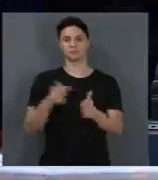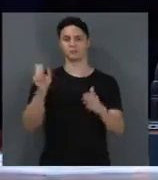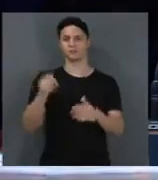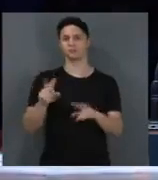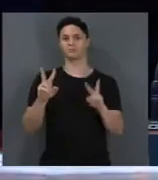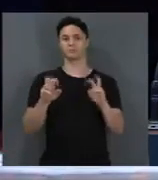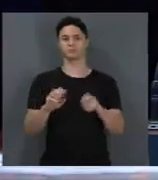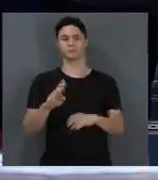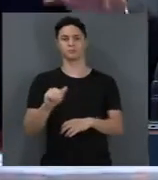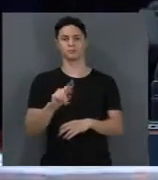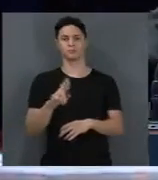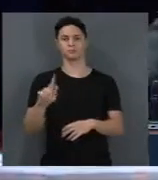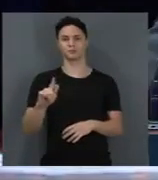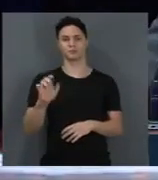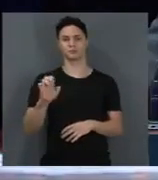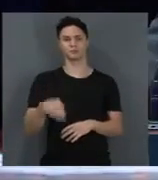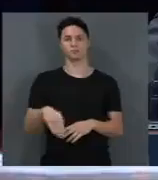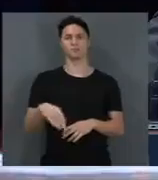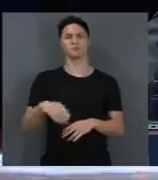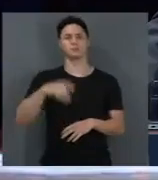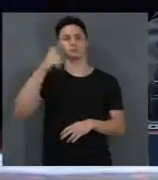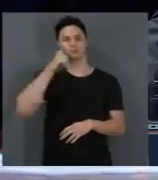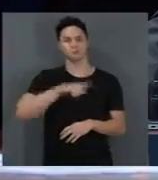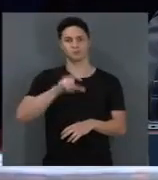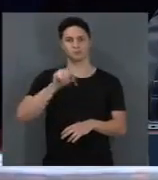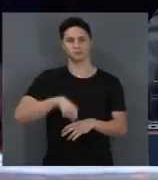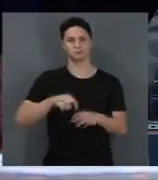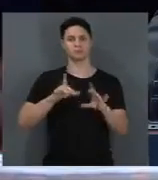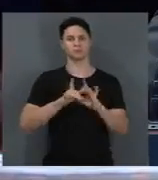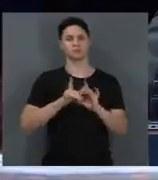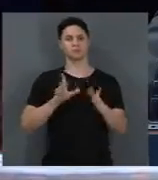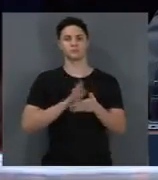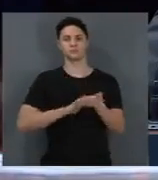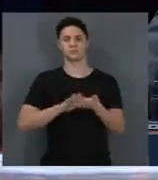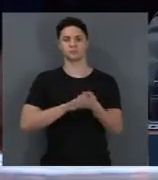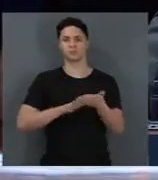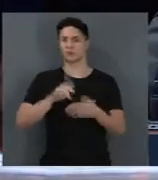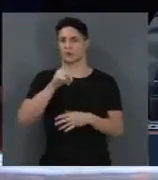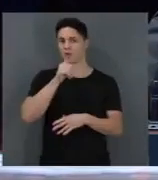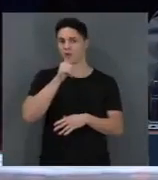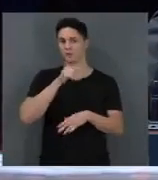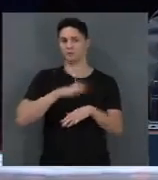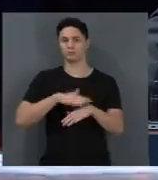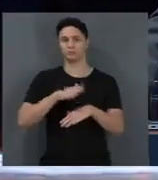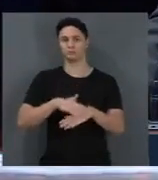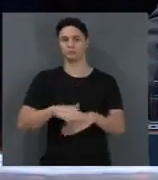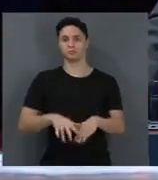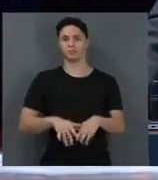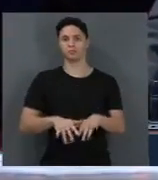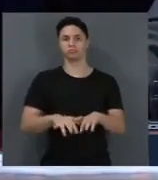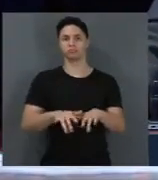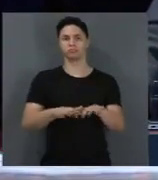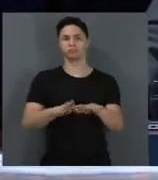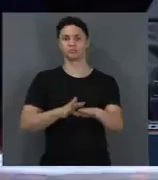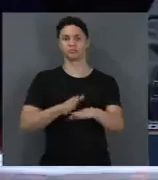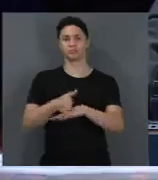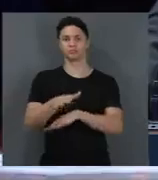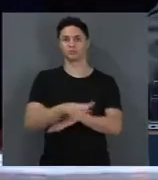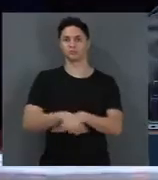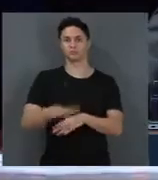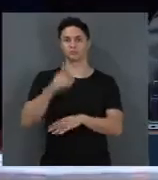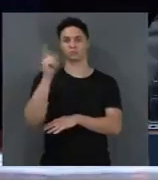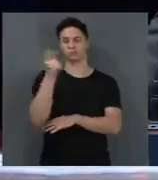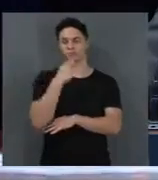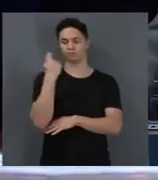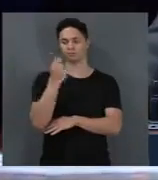barragens lá para conseguir não permitir que a água, quando ela avança, invada Porto Alegre, como invadiu,